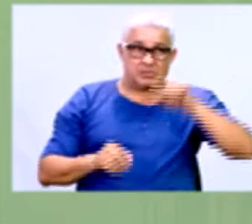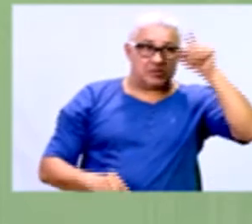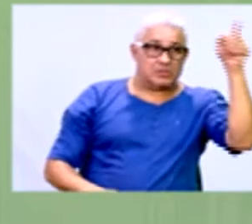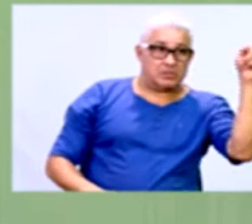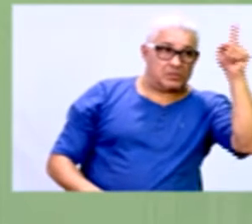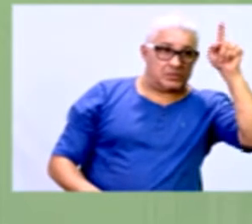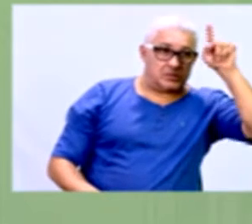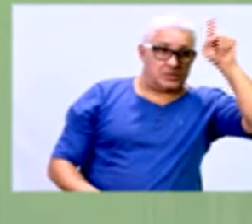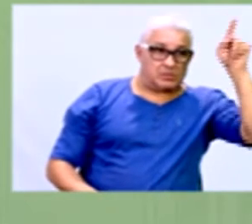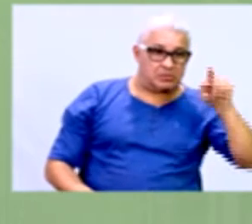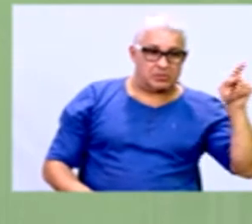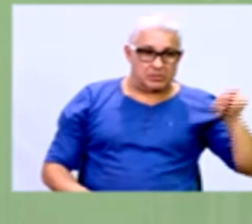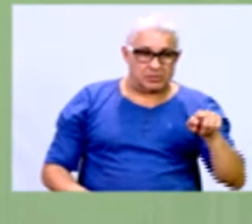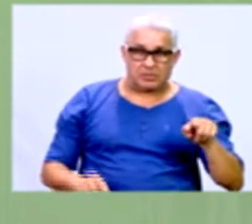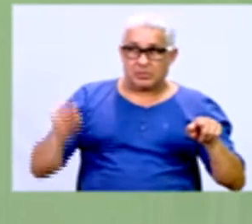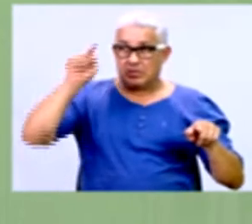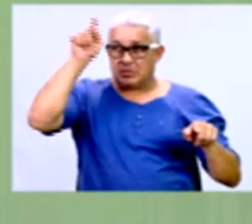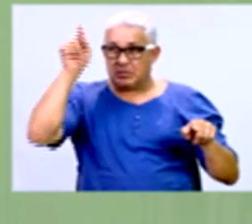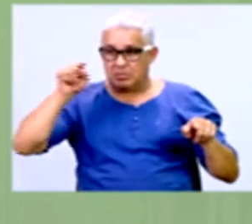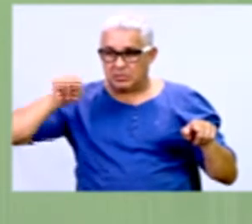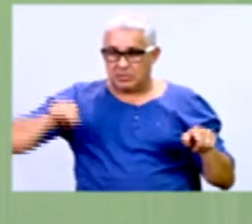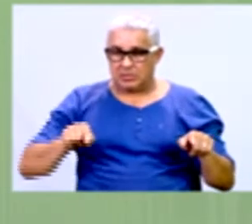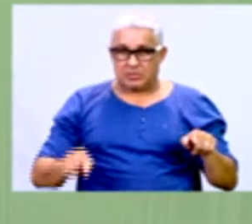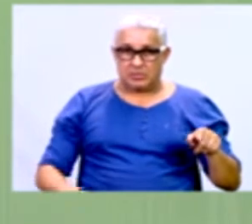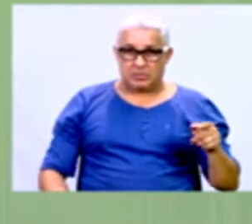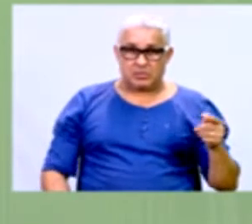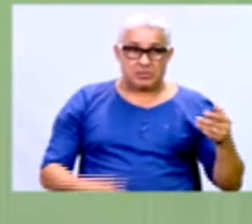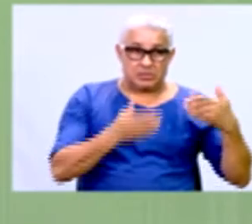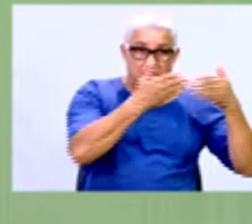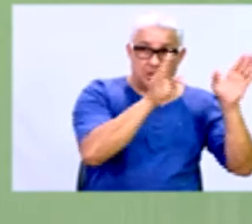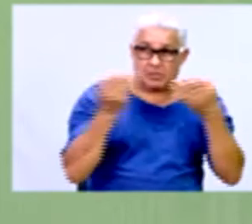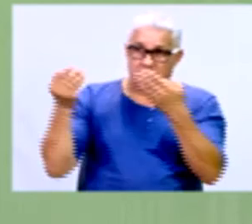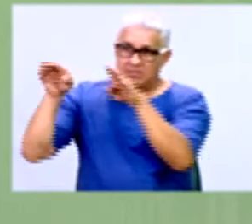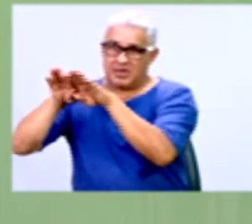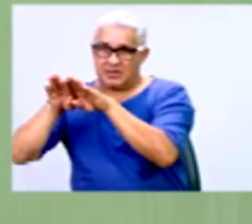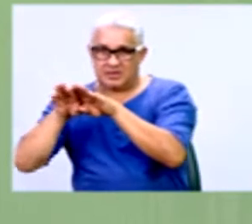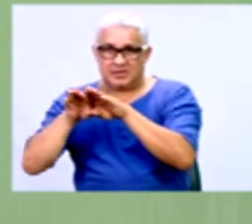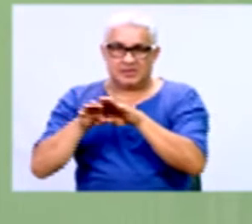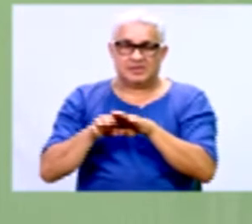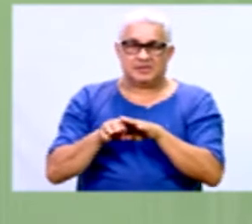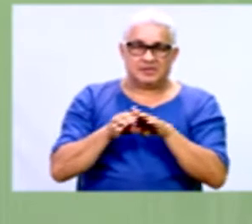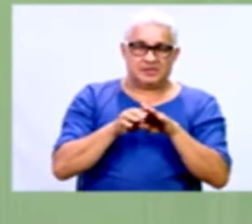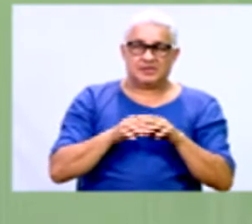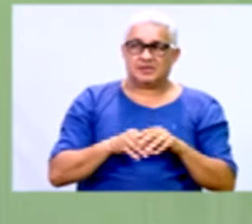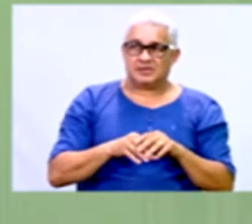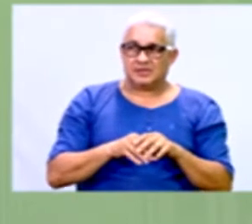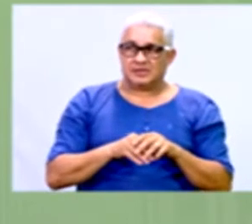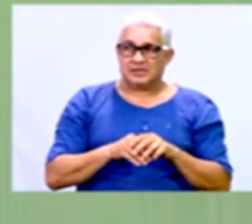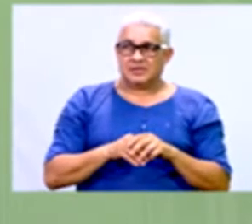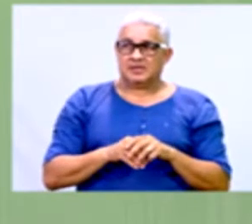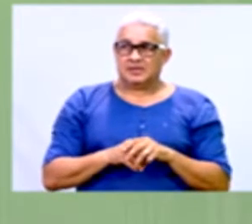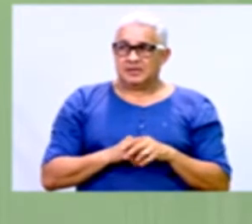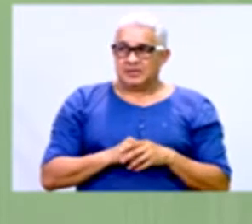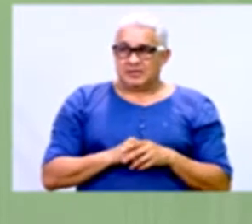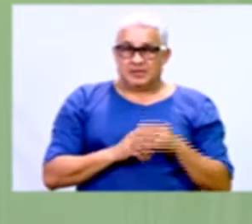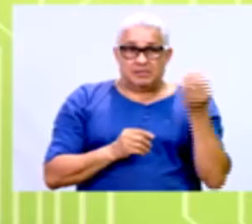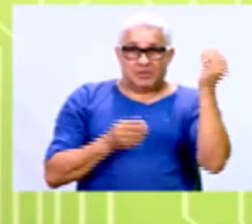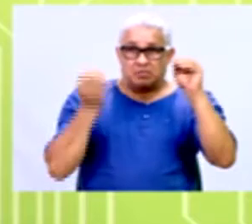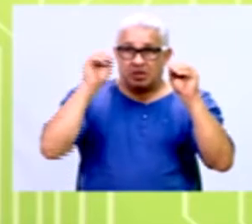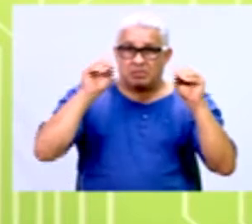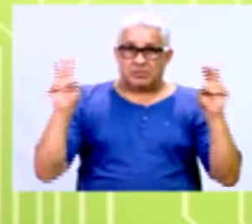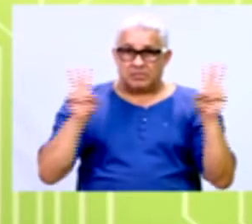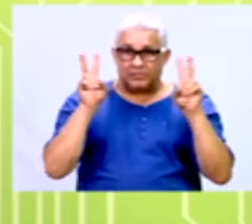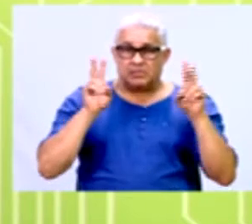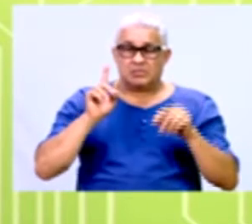né? Então basicamente você abre uma chave para digitar a sua chave, dois pontos, digita o seu valor e